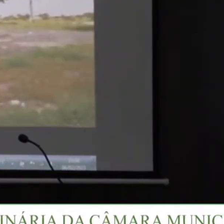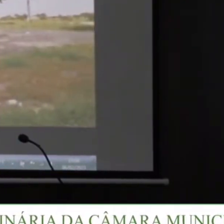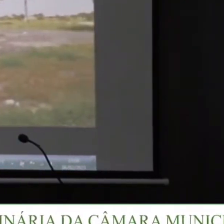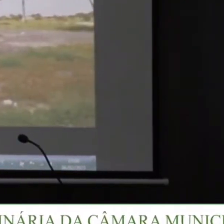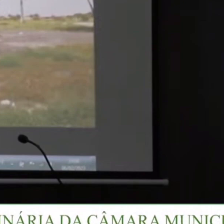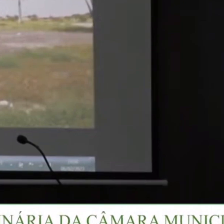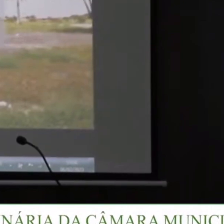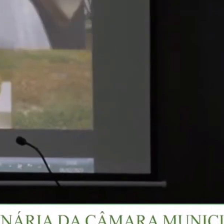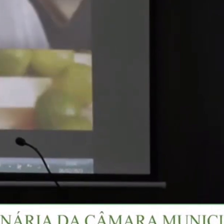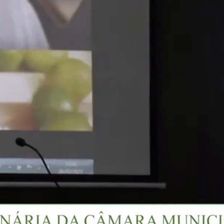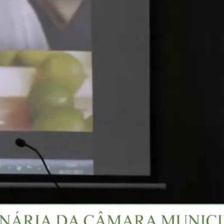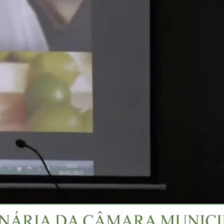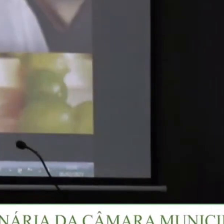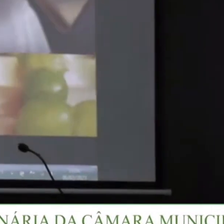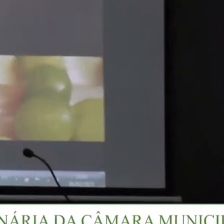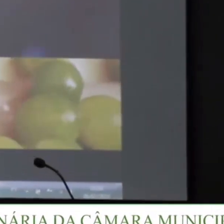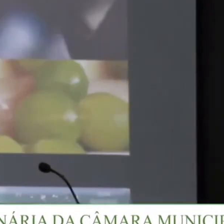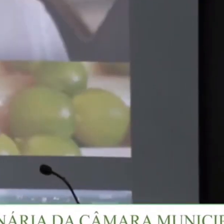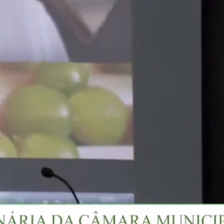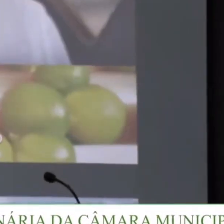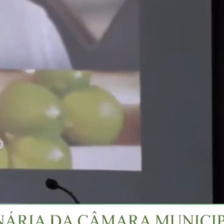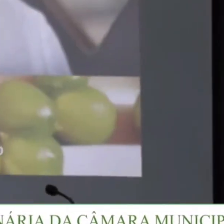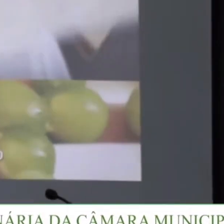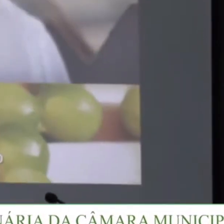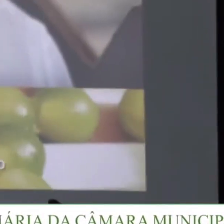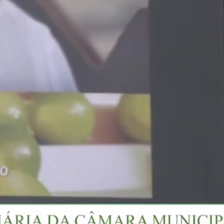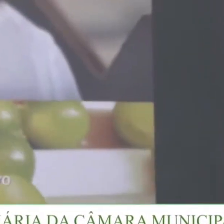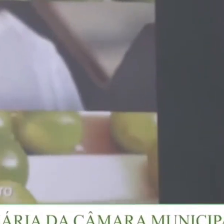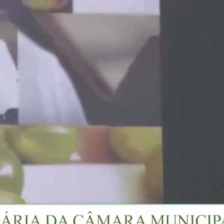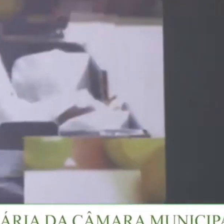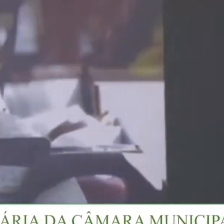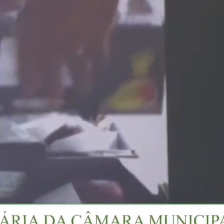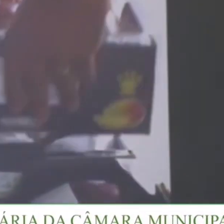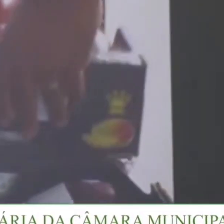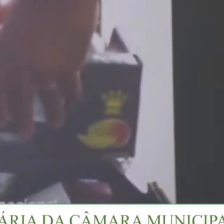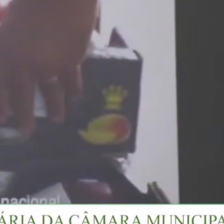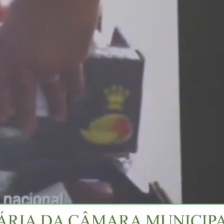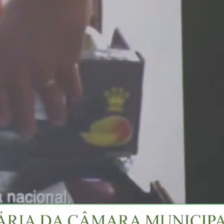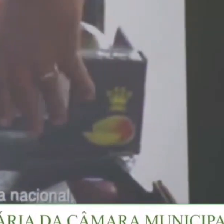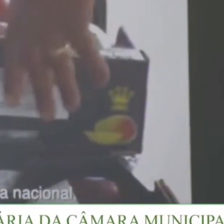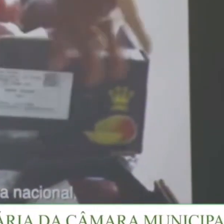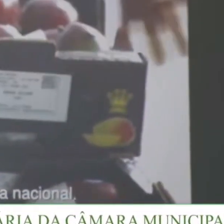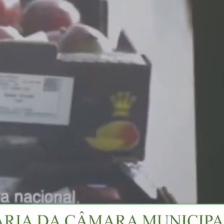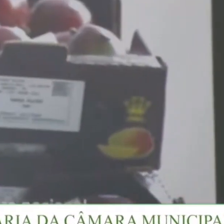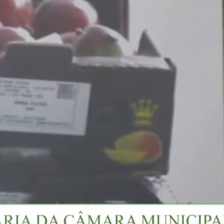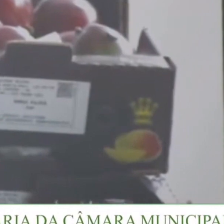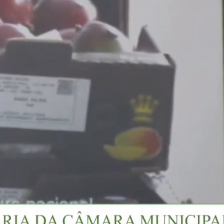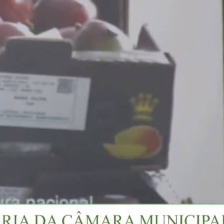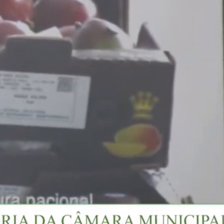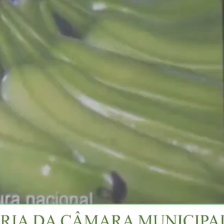a produção com qualidade e transformou o sertão norte mineiro em um importante polo da fruticultura